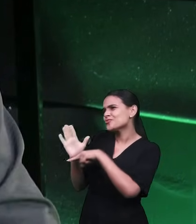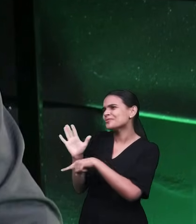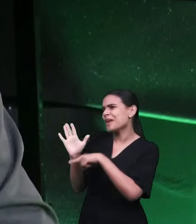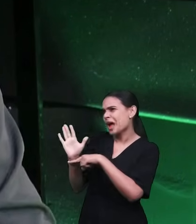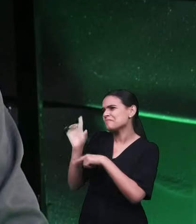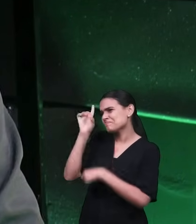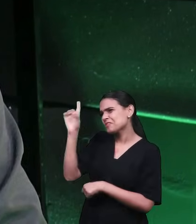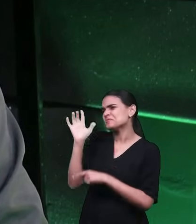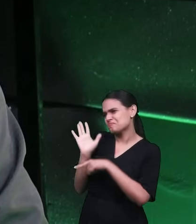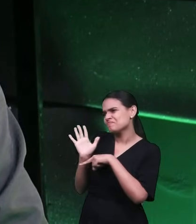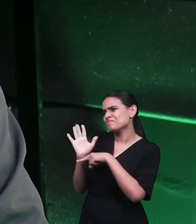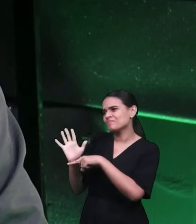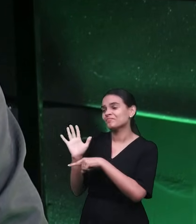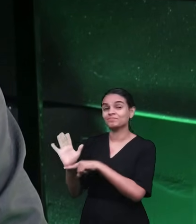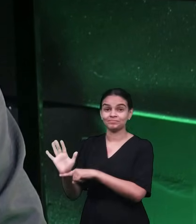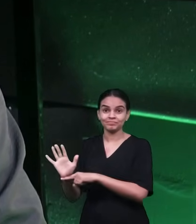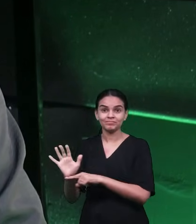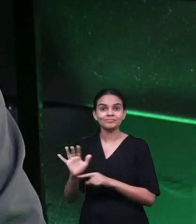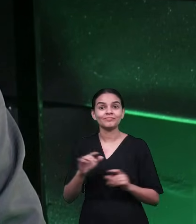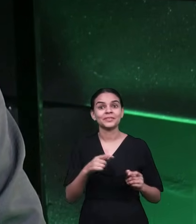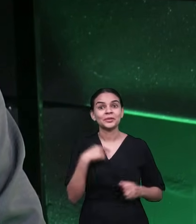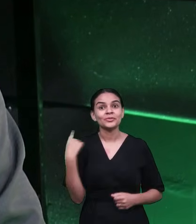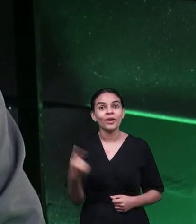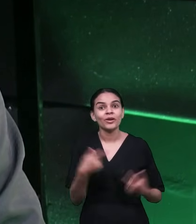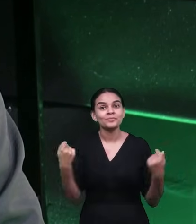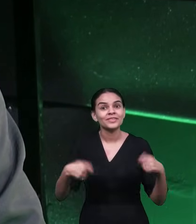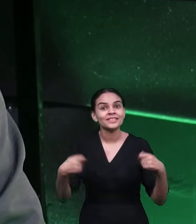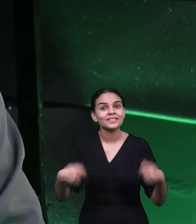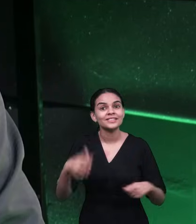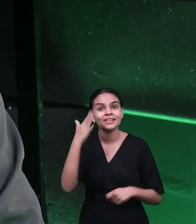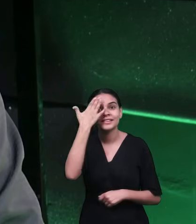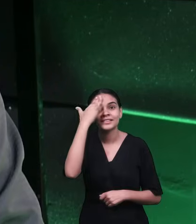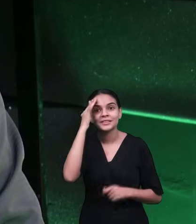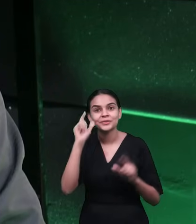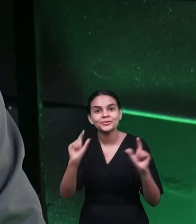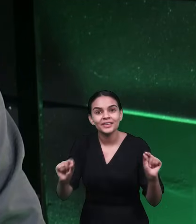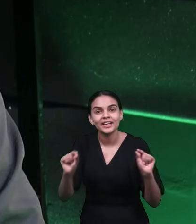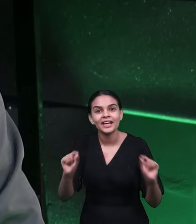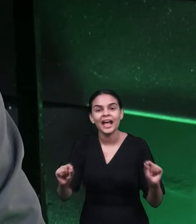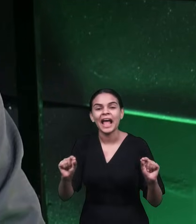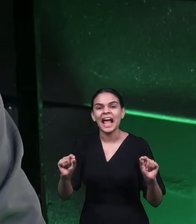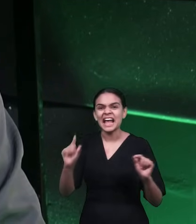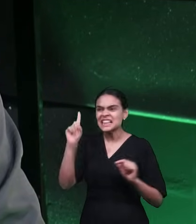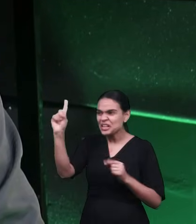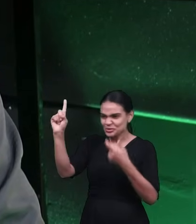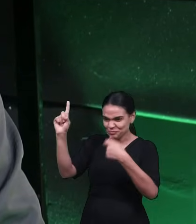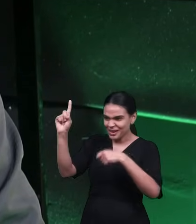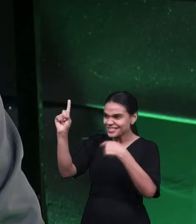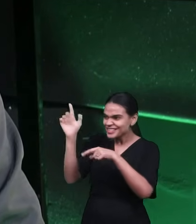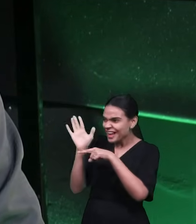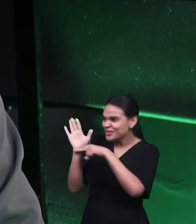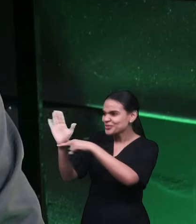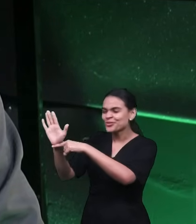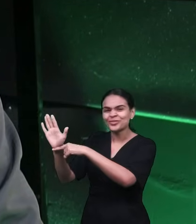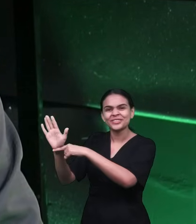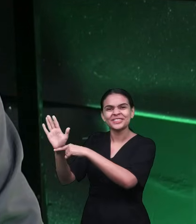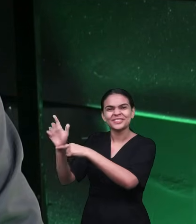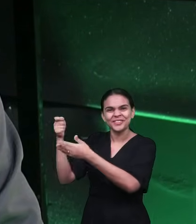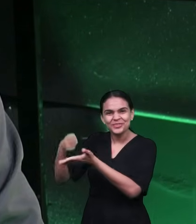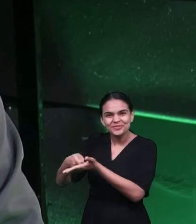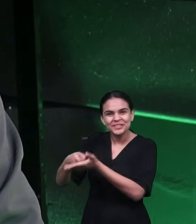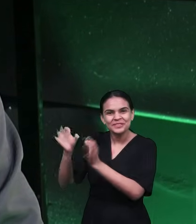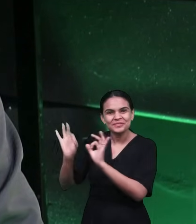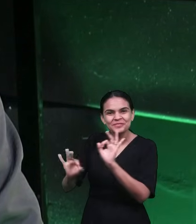nós temos que entender isso. Deus, ele não precisa ser ajudado para cumprir o projeto dele, porque o projeto é